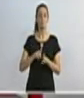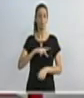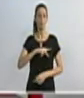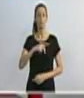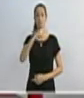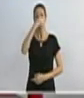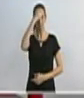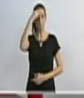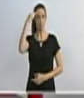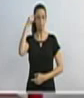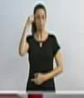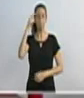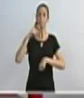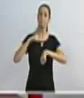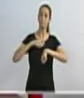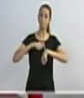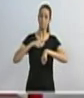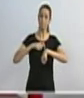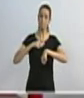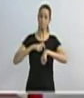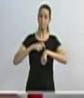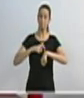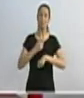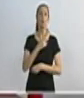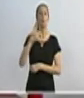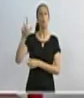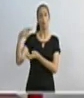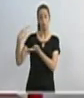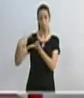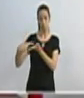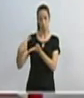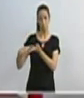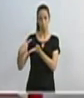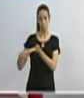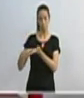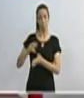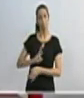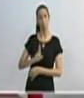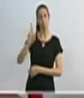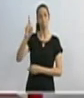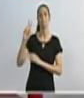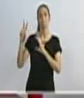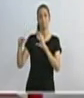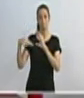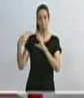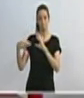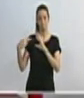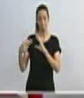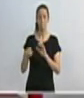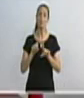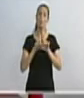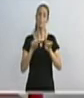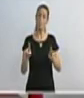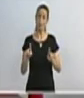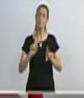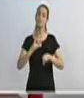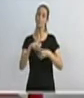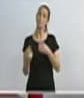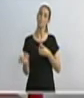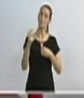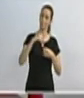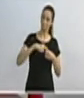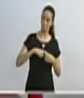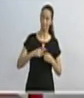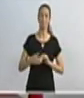da Rosa, nesse momento, está em outro compromisso representando a Câmara Municipal, mas logo se fará